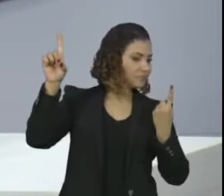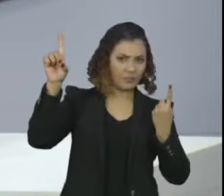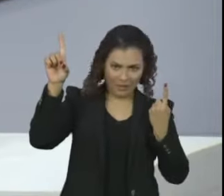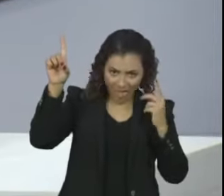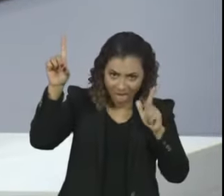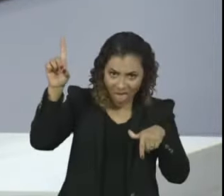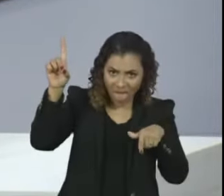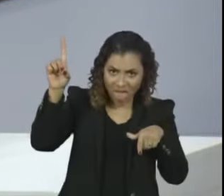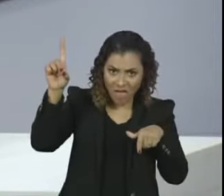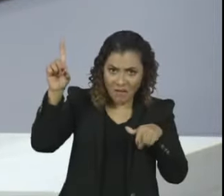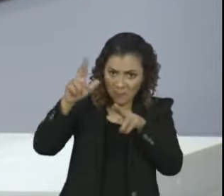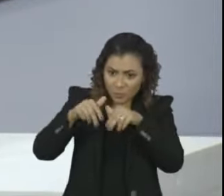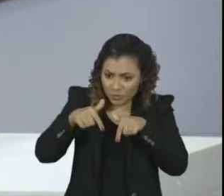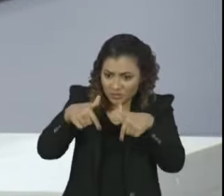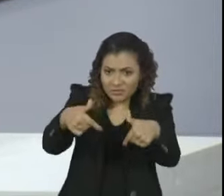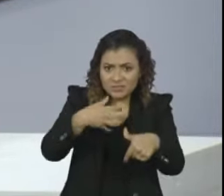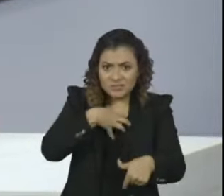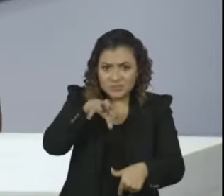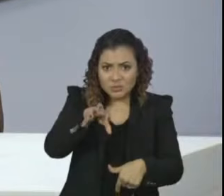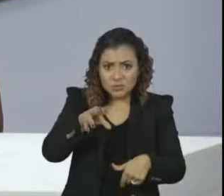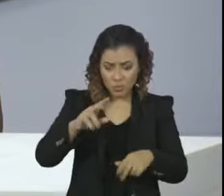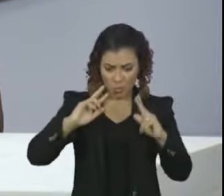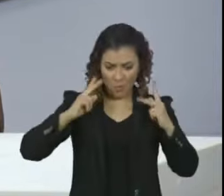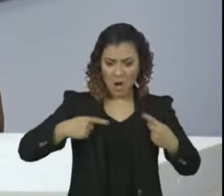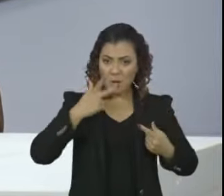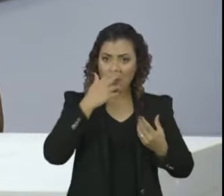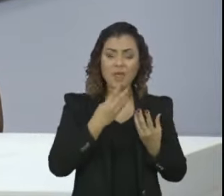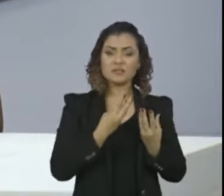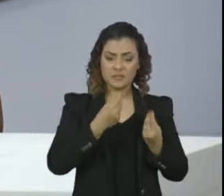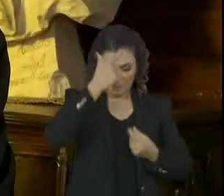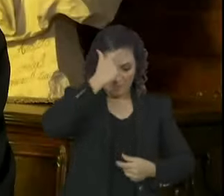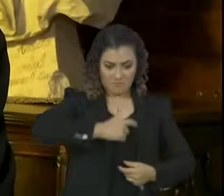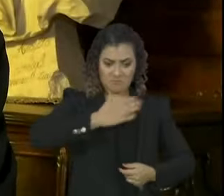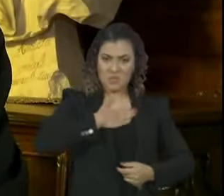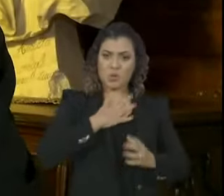o homem está perdendo a humanidade